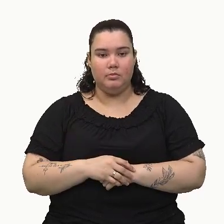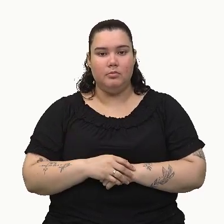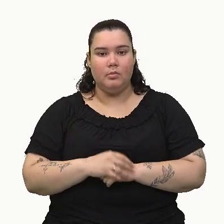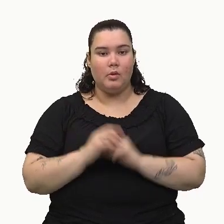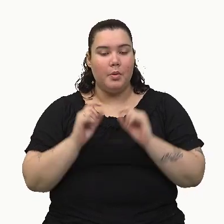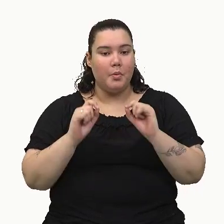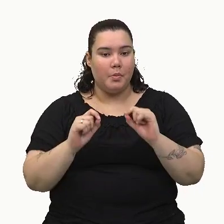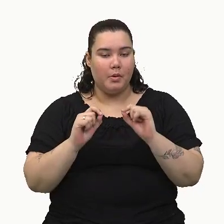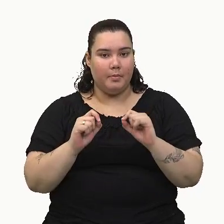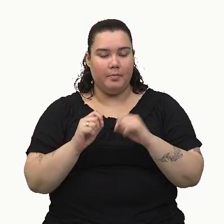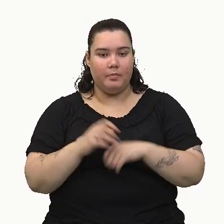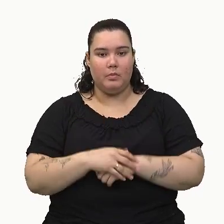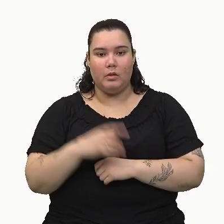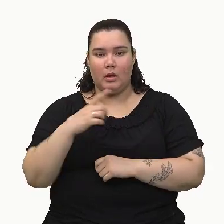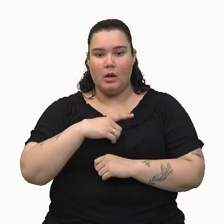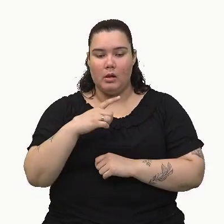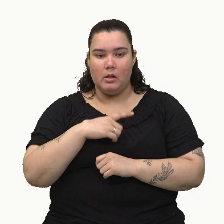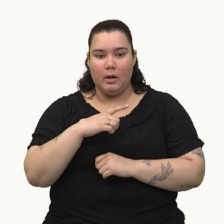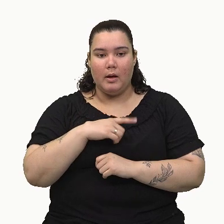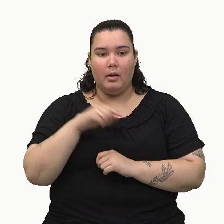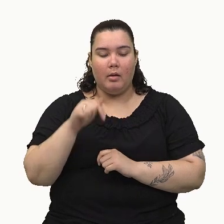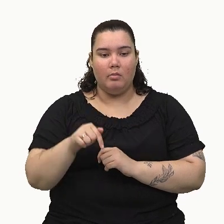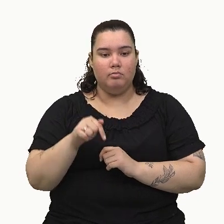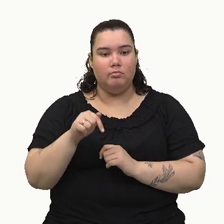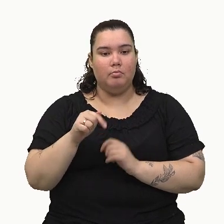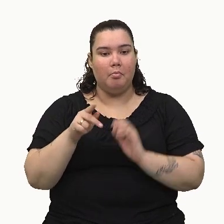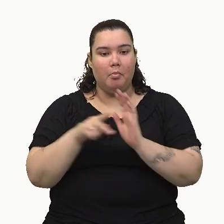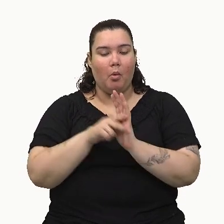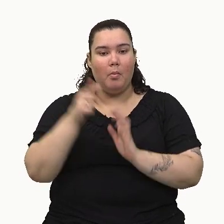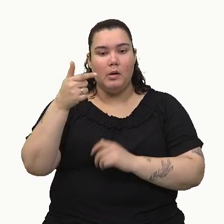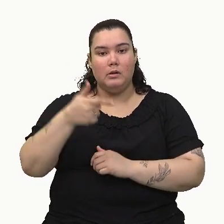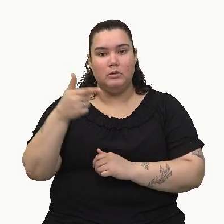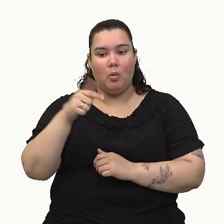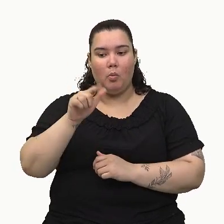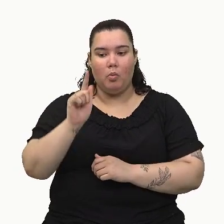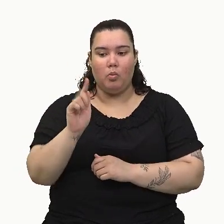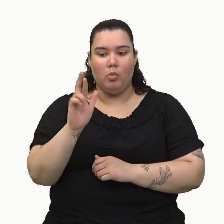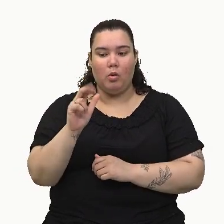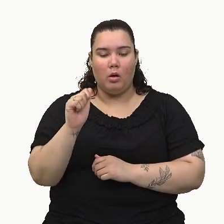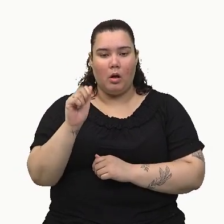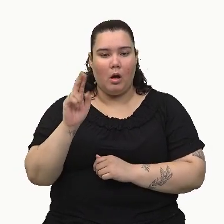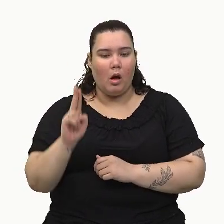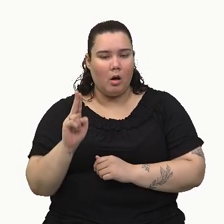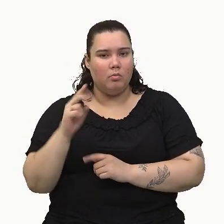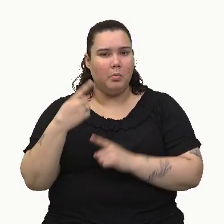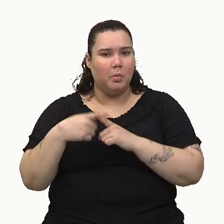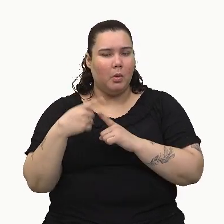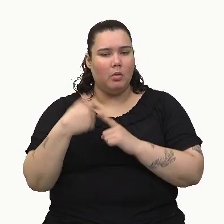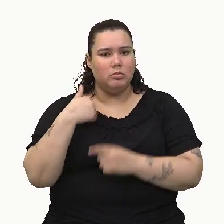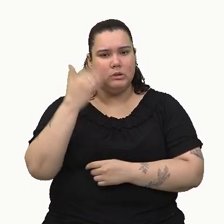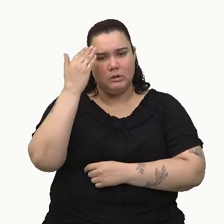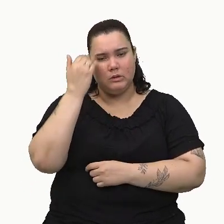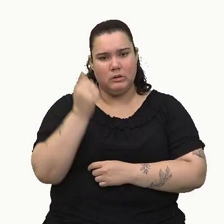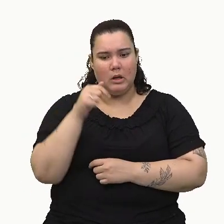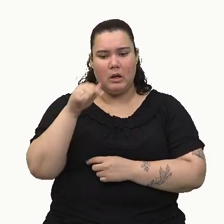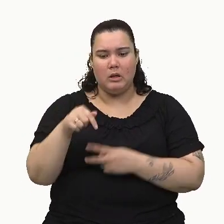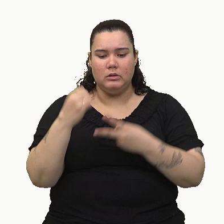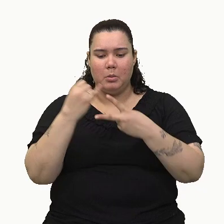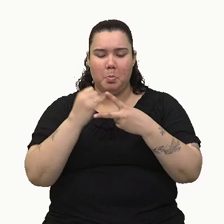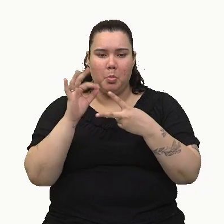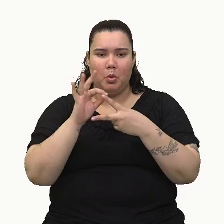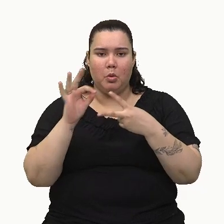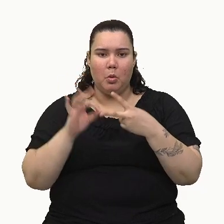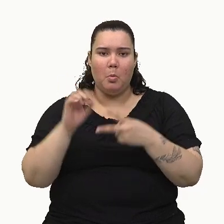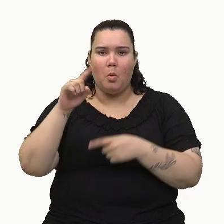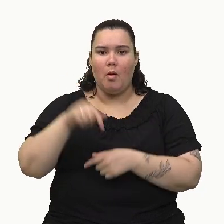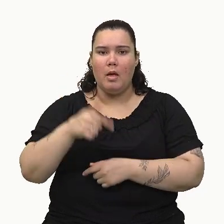nós temos uma função polinomial de segundo grau. Como é que eu sei que essa função polinomial é de segundo